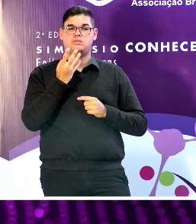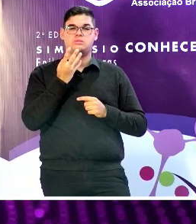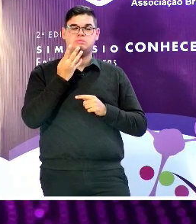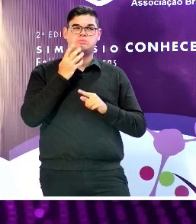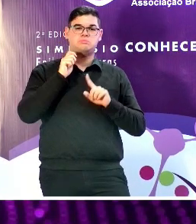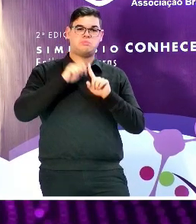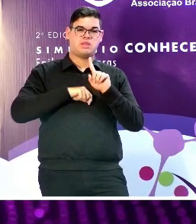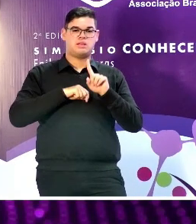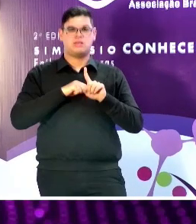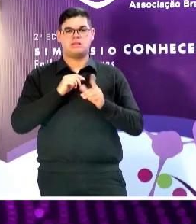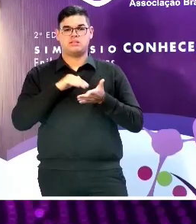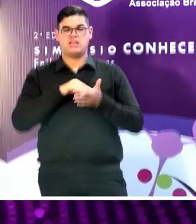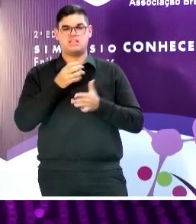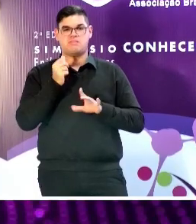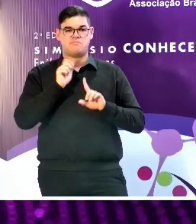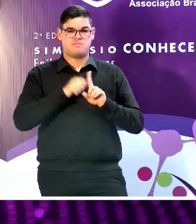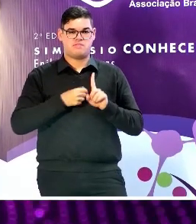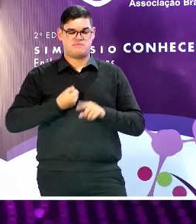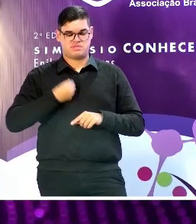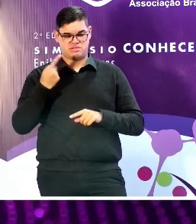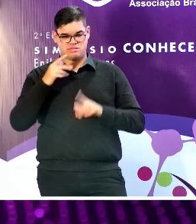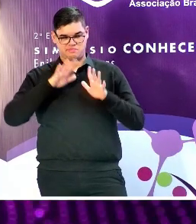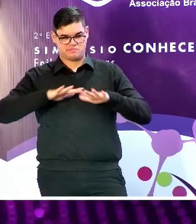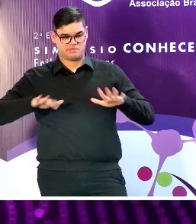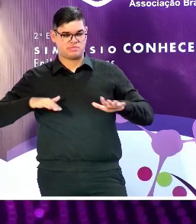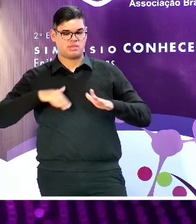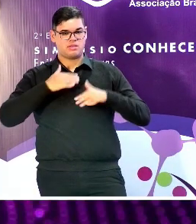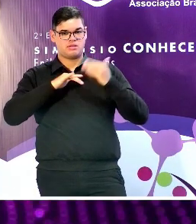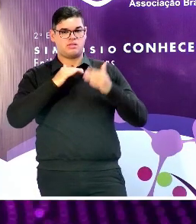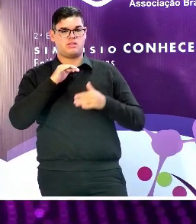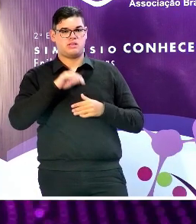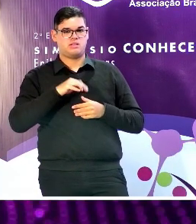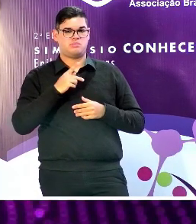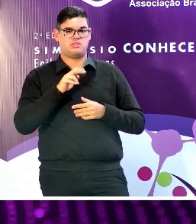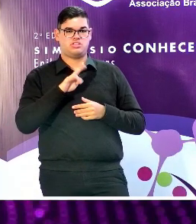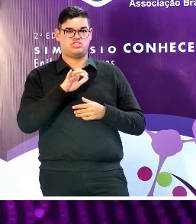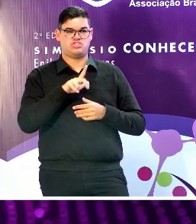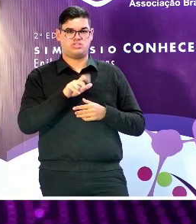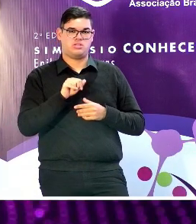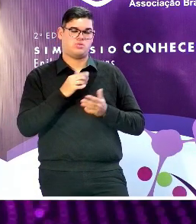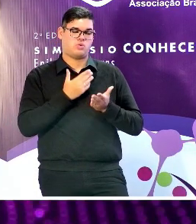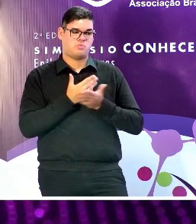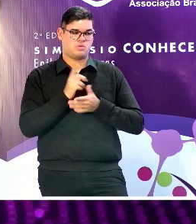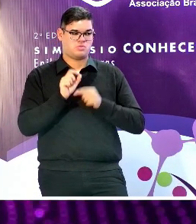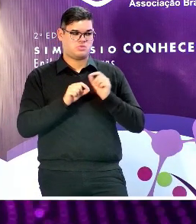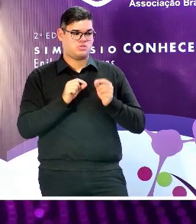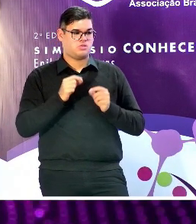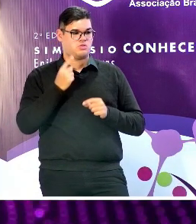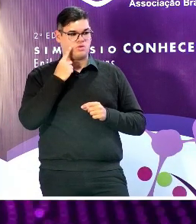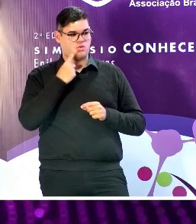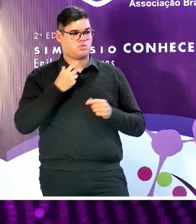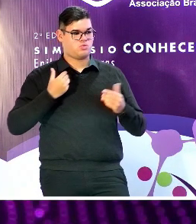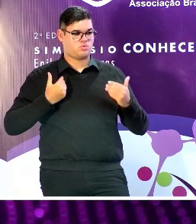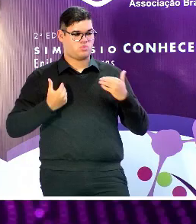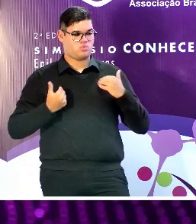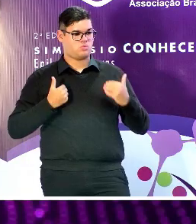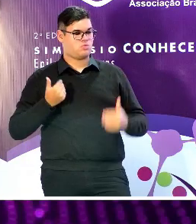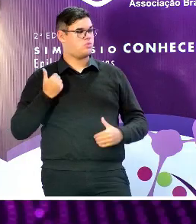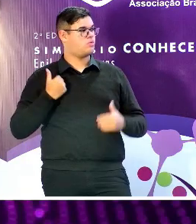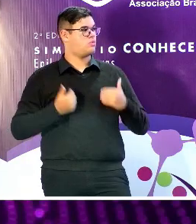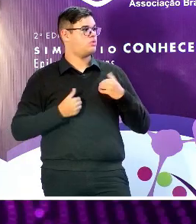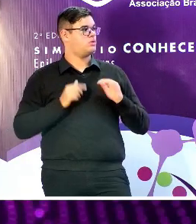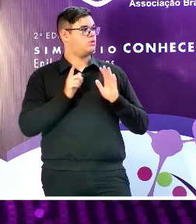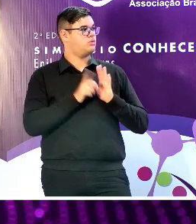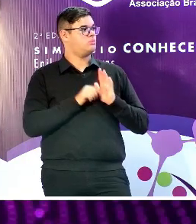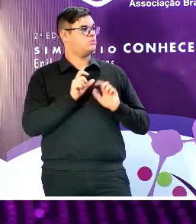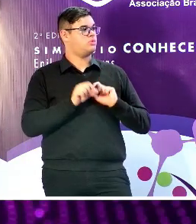criança. Evolui, então, com uma hemiplegia, que inicia ora de um lado do corpo, ora do outro,